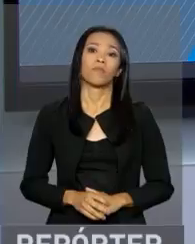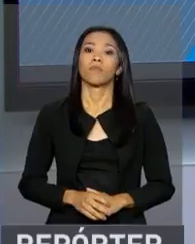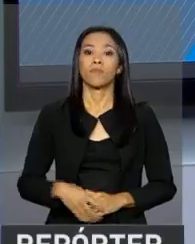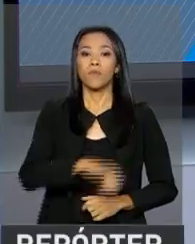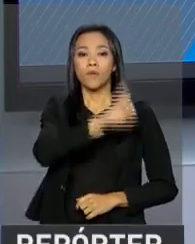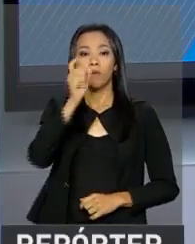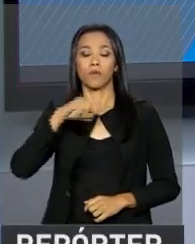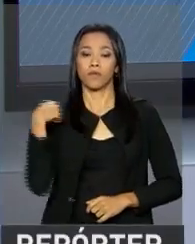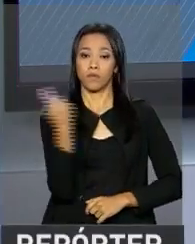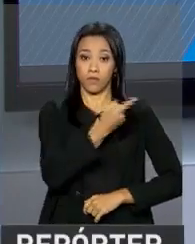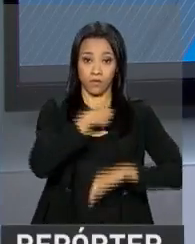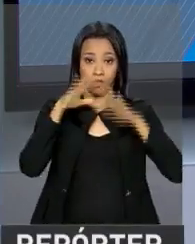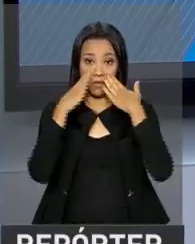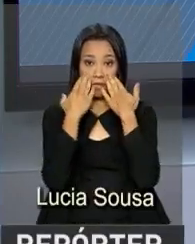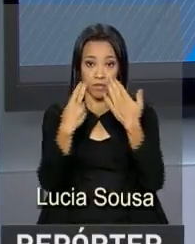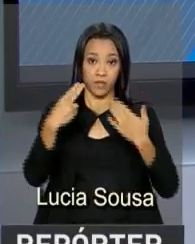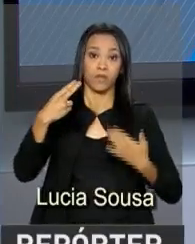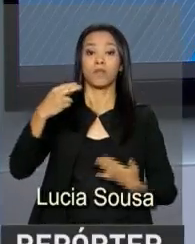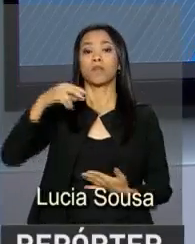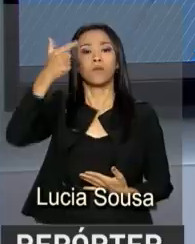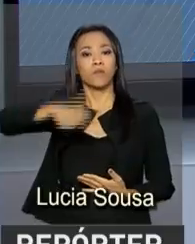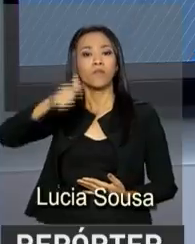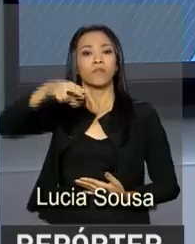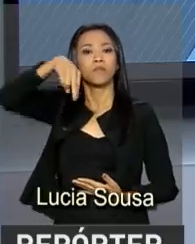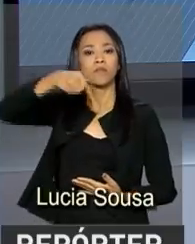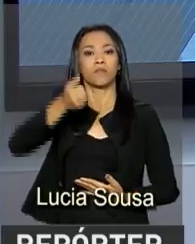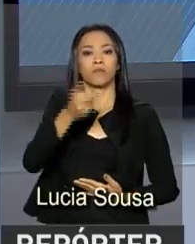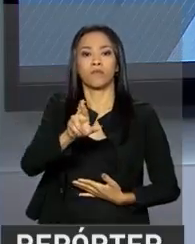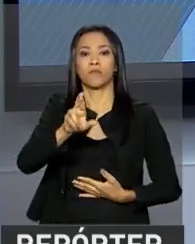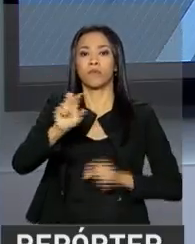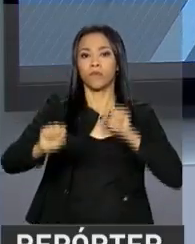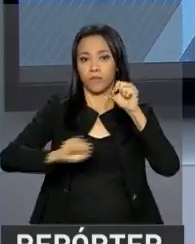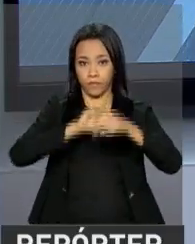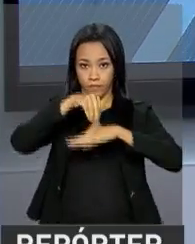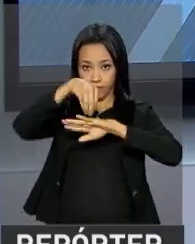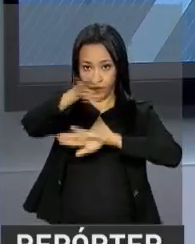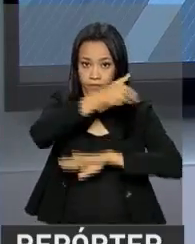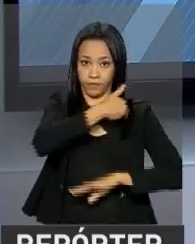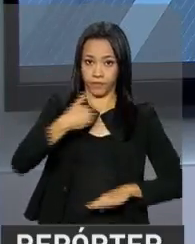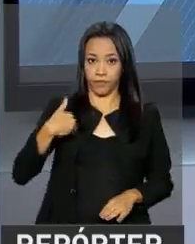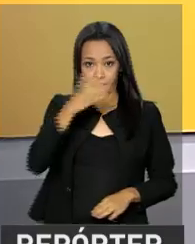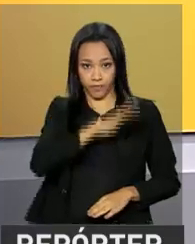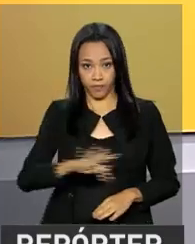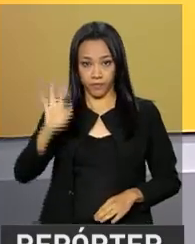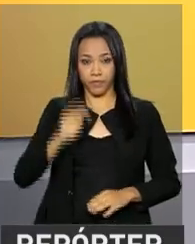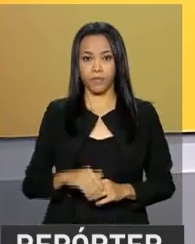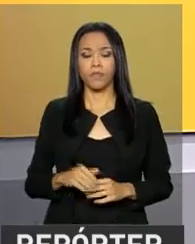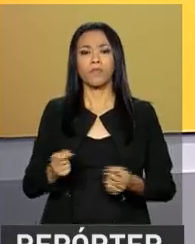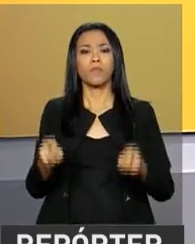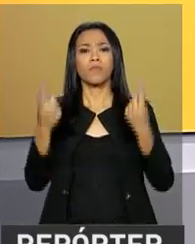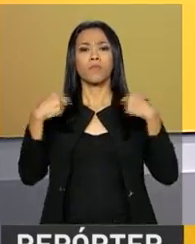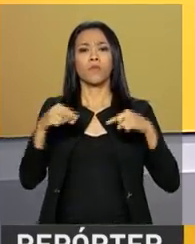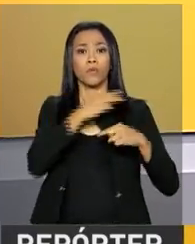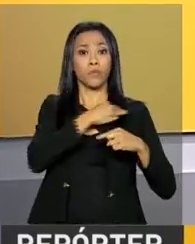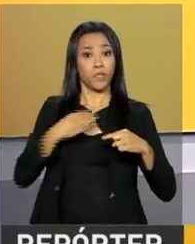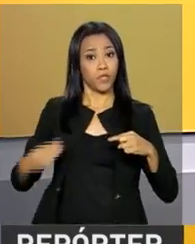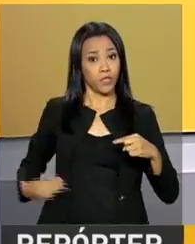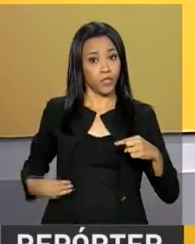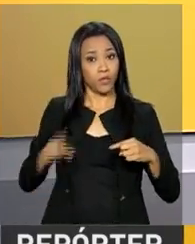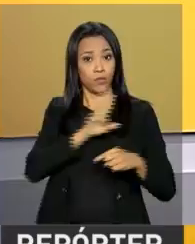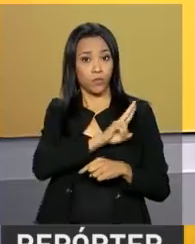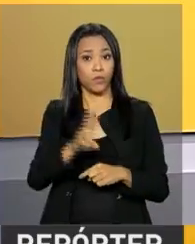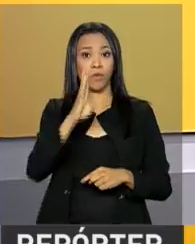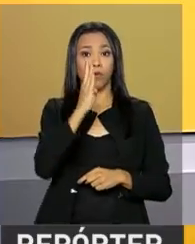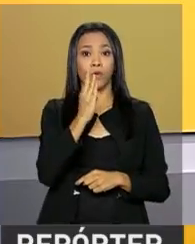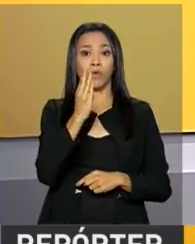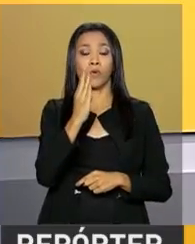Olá, estamos de volta com mais uma edição do Repórter NBR e as notícias do governo federal. O ministro das Cidades, Bruno